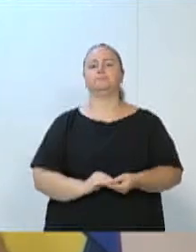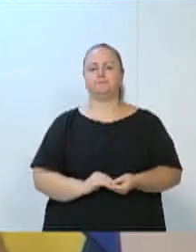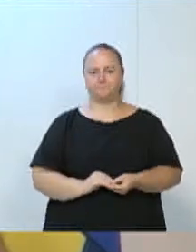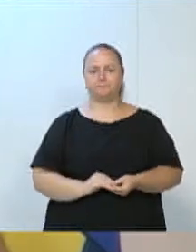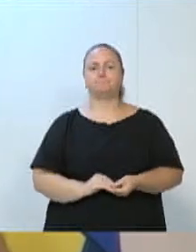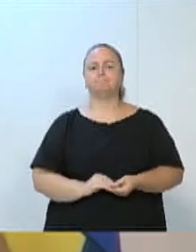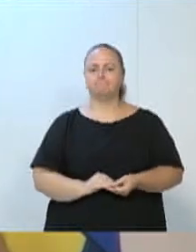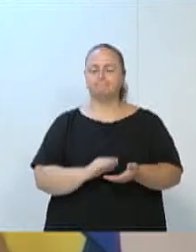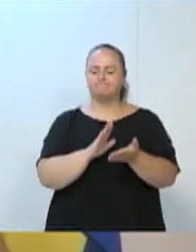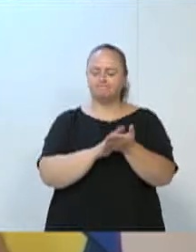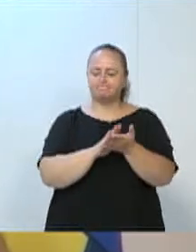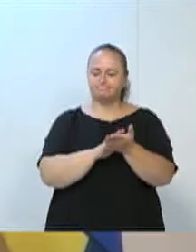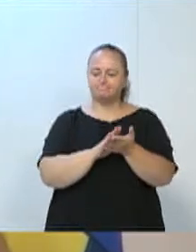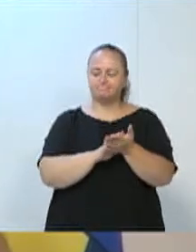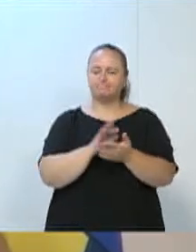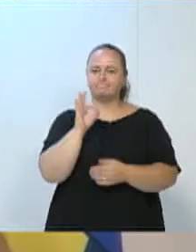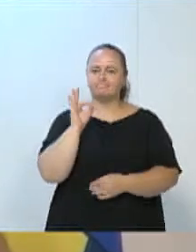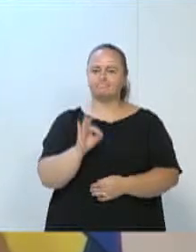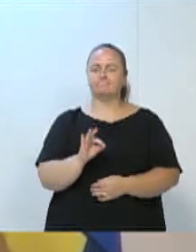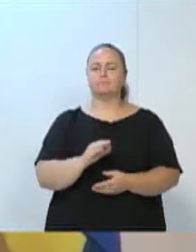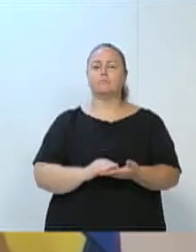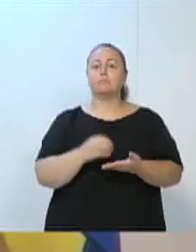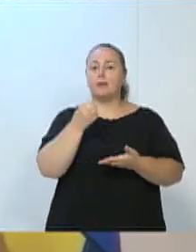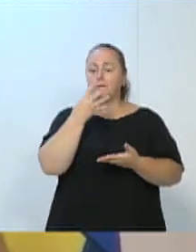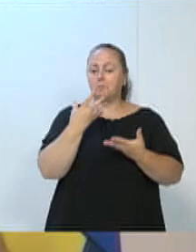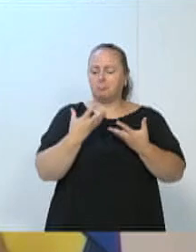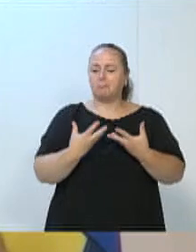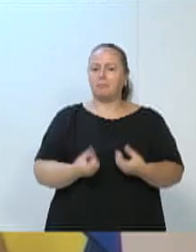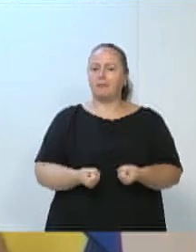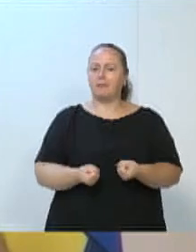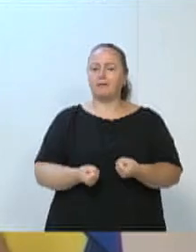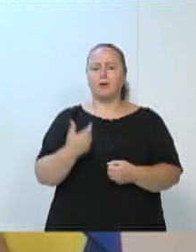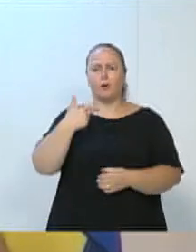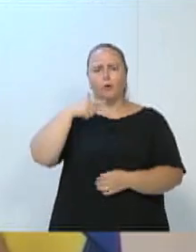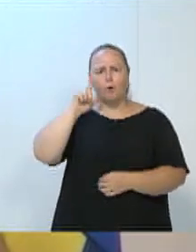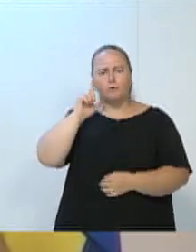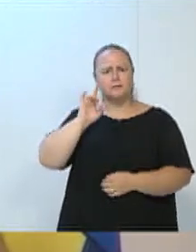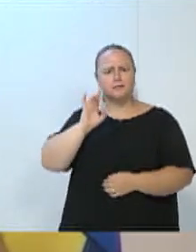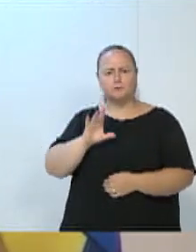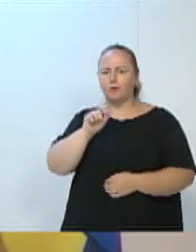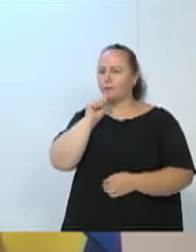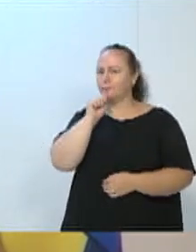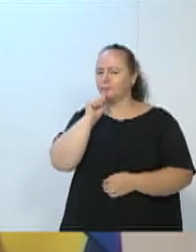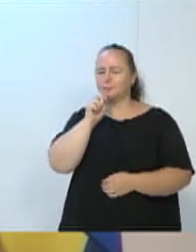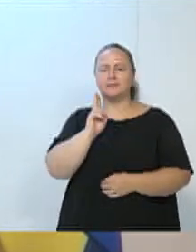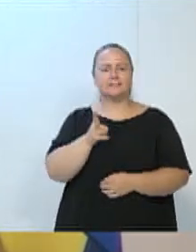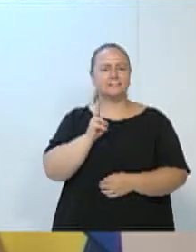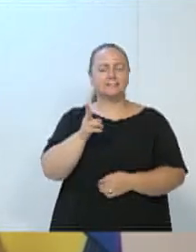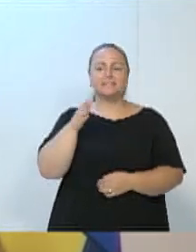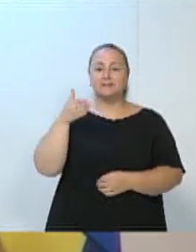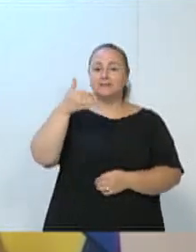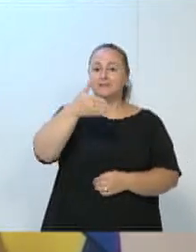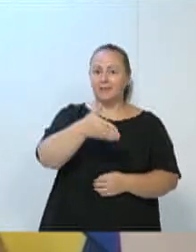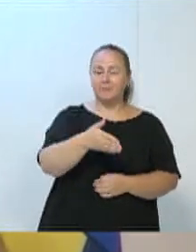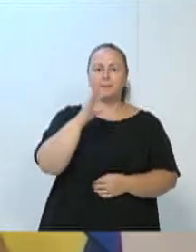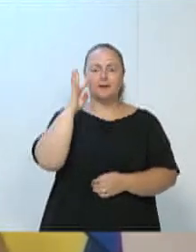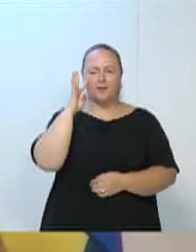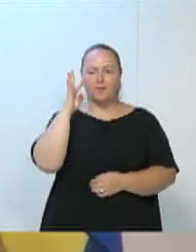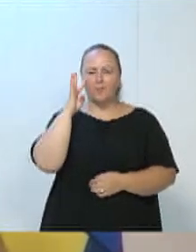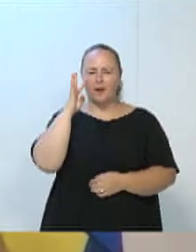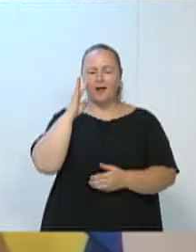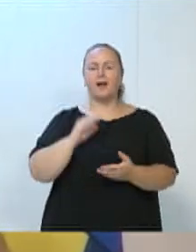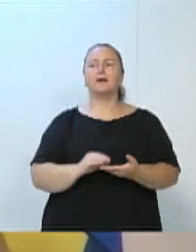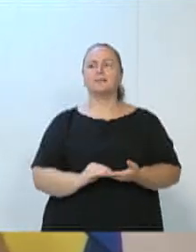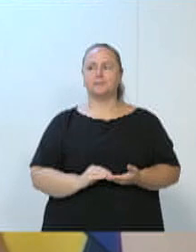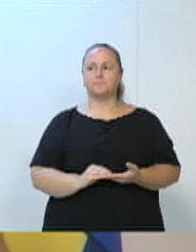parabenizar foi muito bem recepcionado lá Não só ontem mas sempre quando posso passo lá as quarta-feira